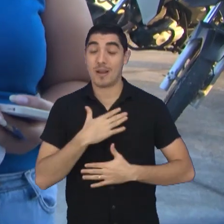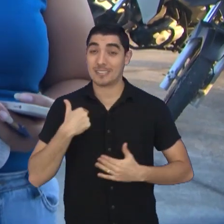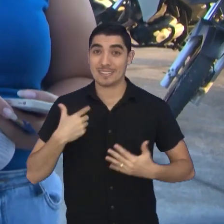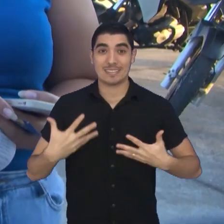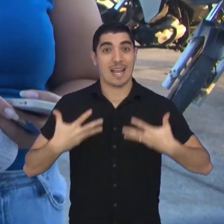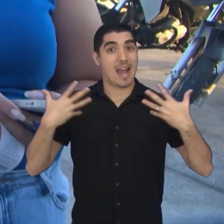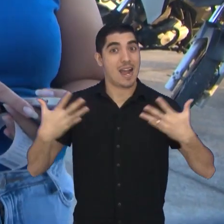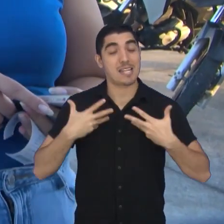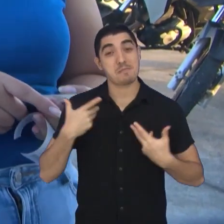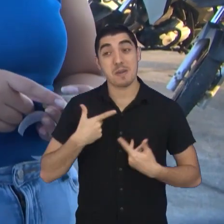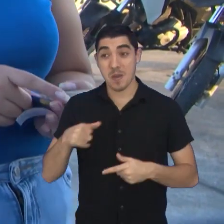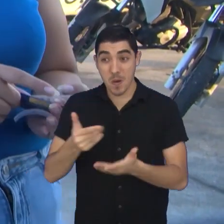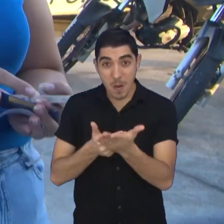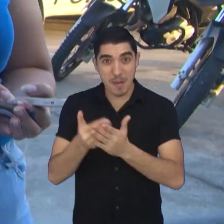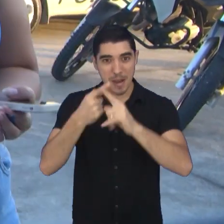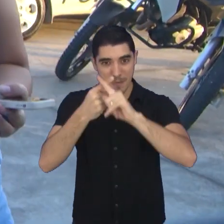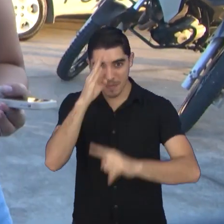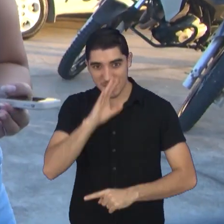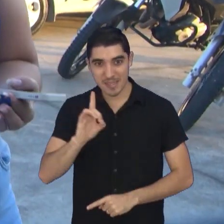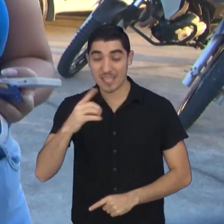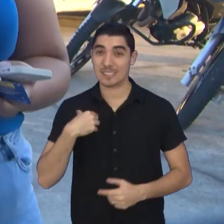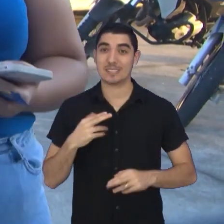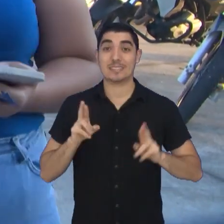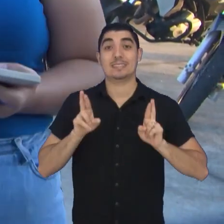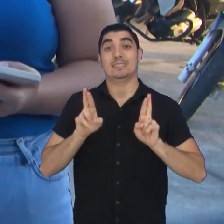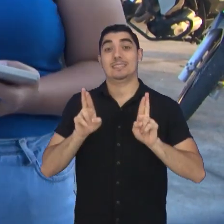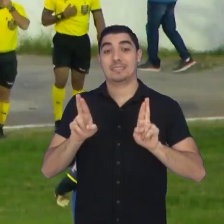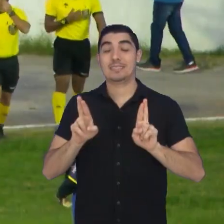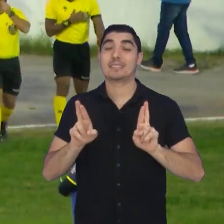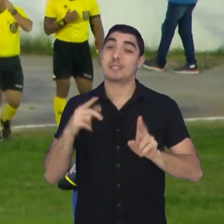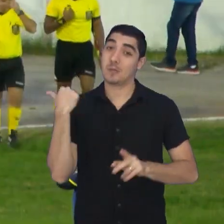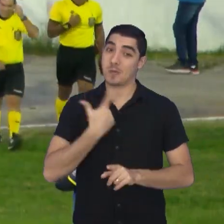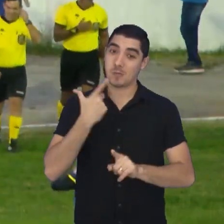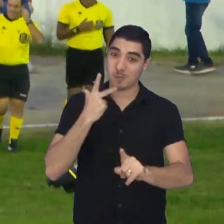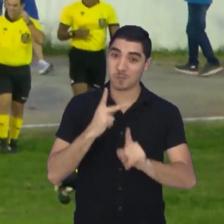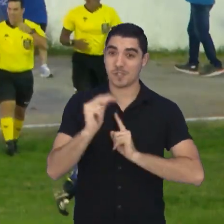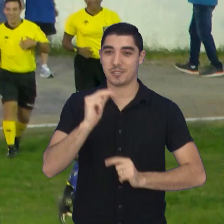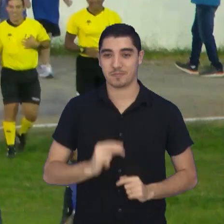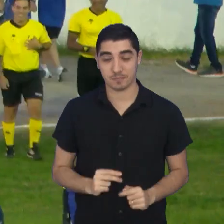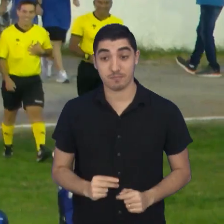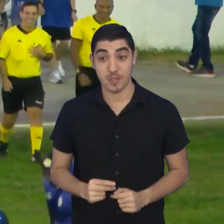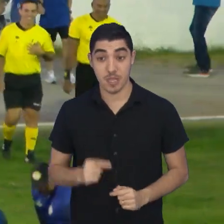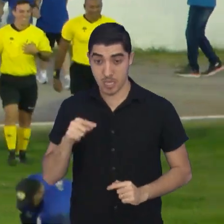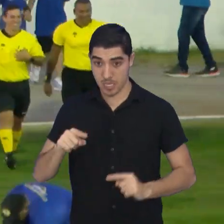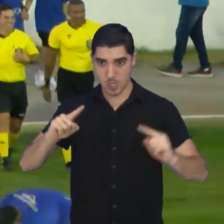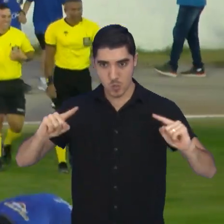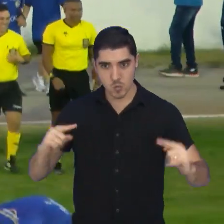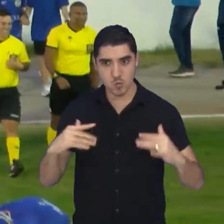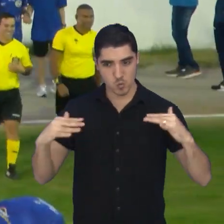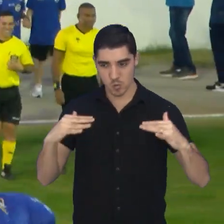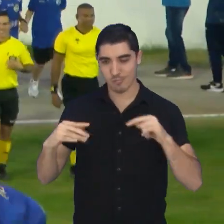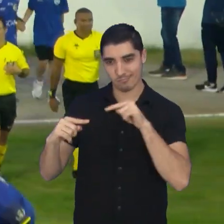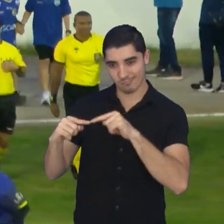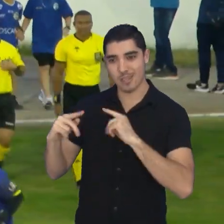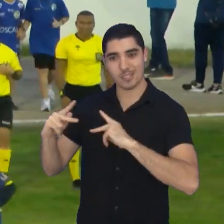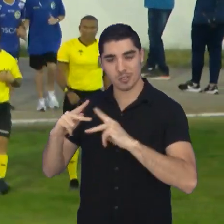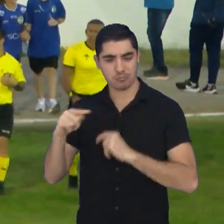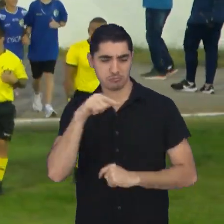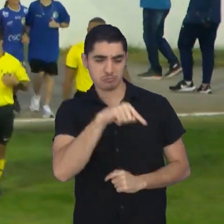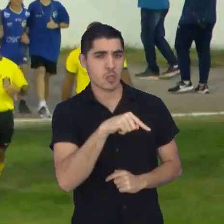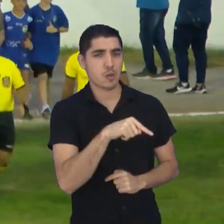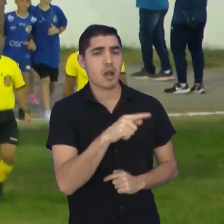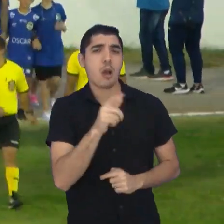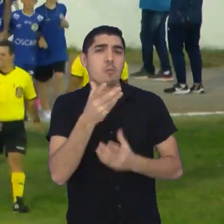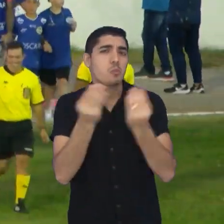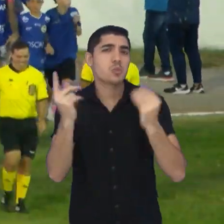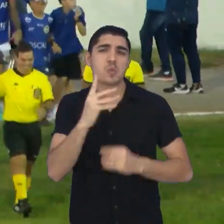D, muita expectativa para o jogo de hoje, espero que a gente ganhe. E o adversário da estreia, o desconhecido